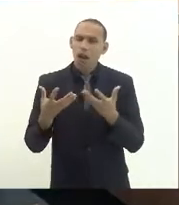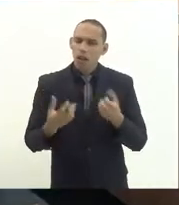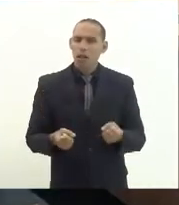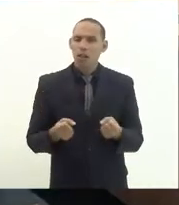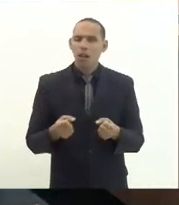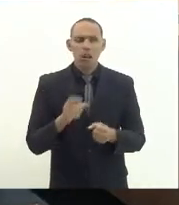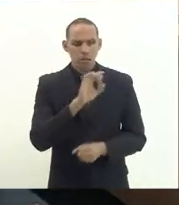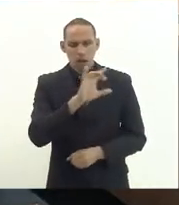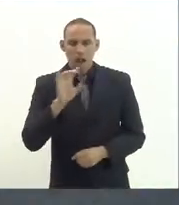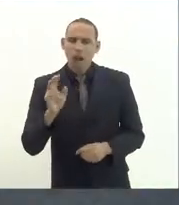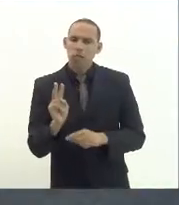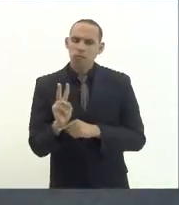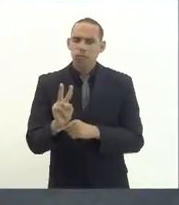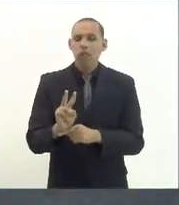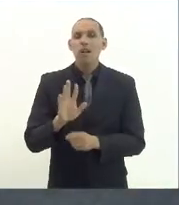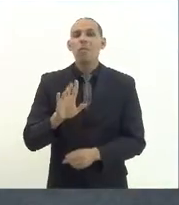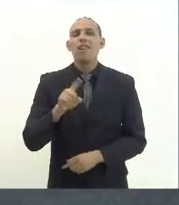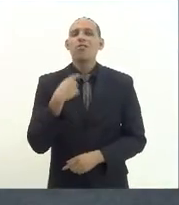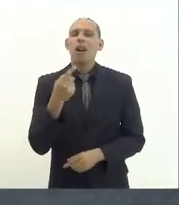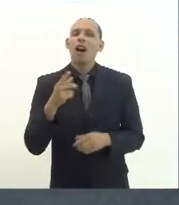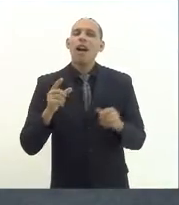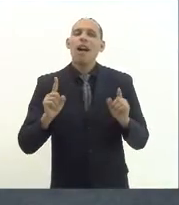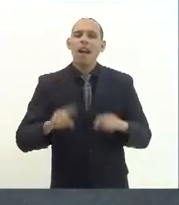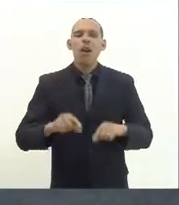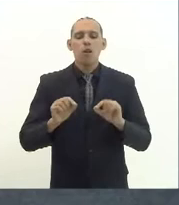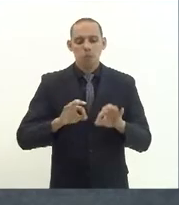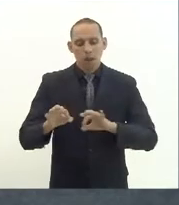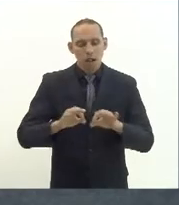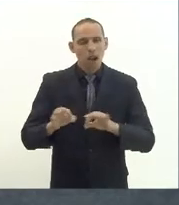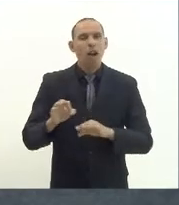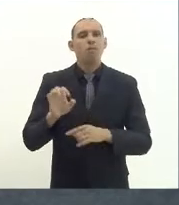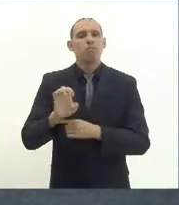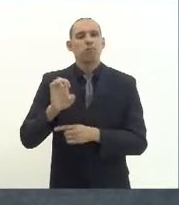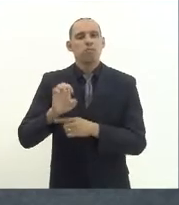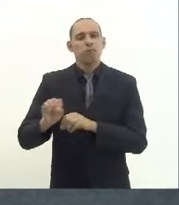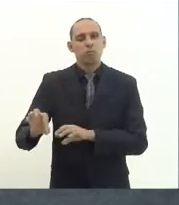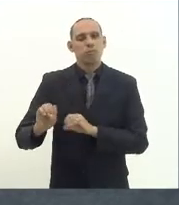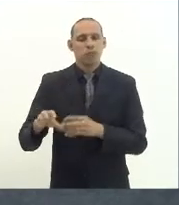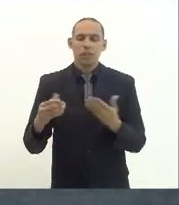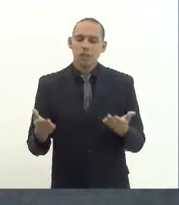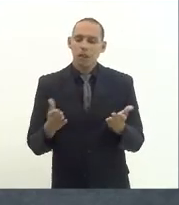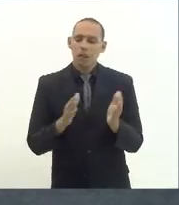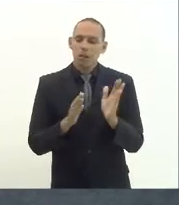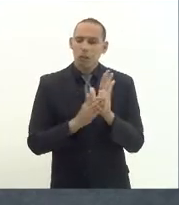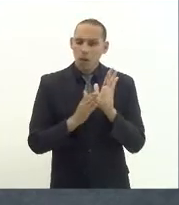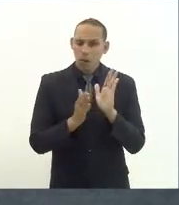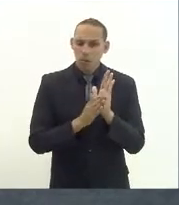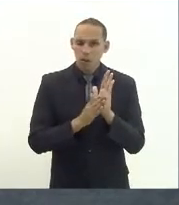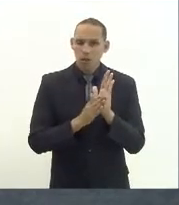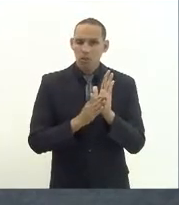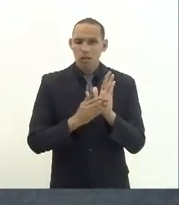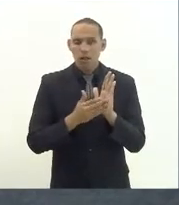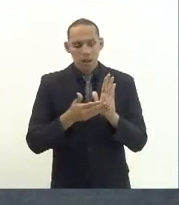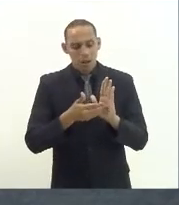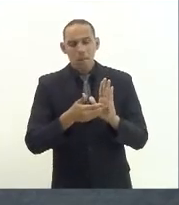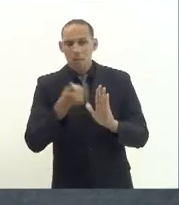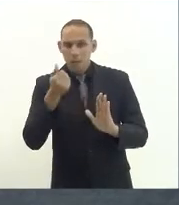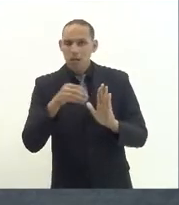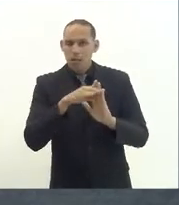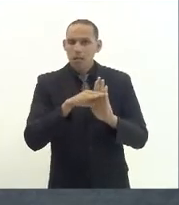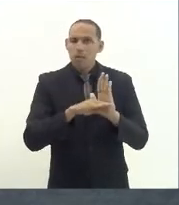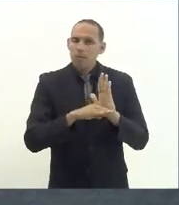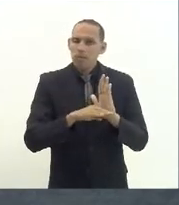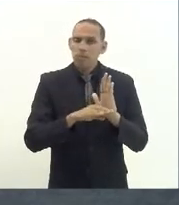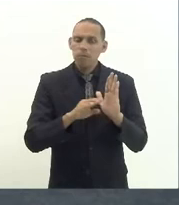deve defender mas aqui nós estamos falando o plano Estadual de Educação Então queria propor que fosse retirado de pauta alinhar